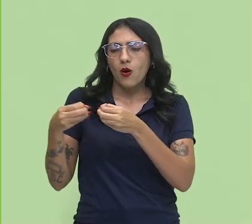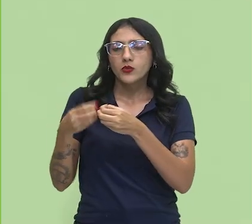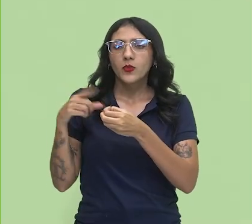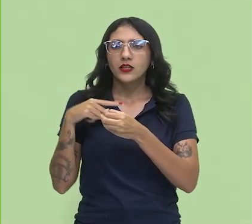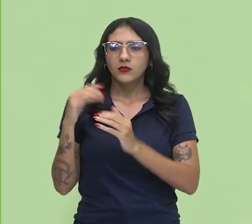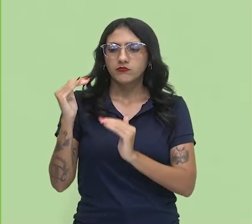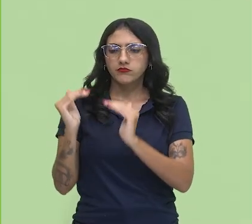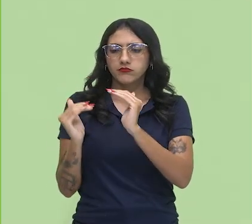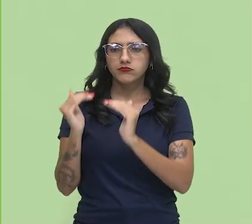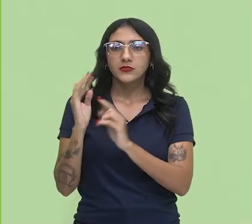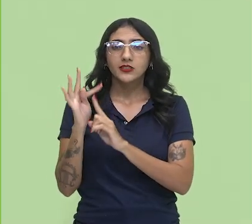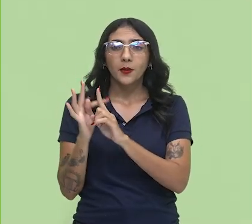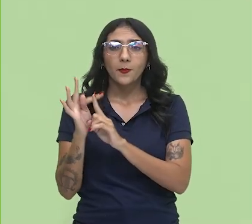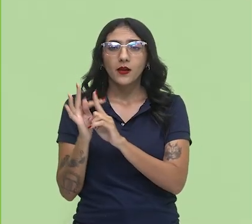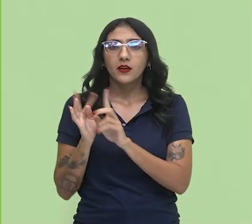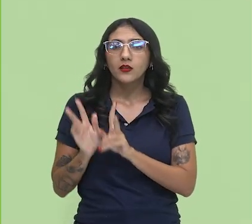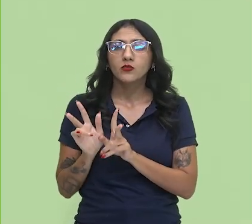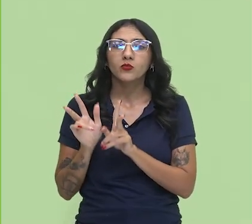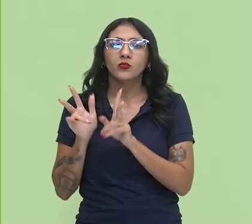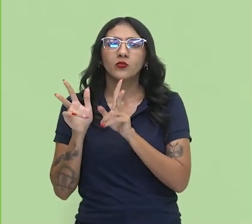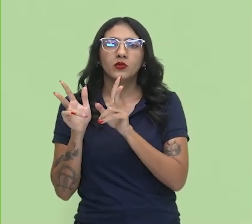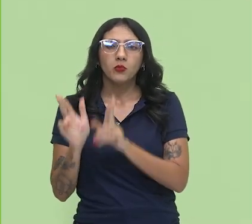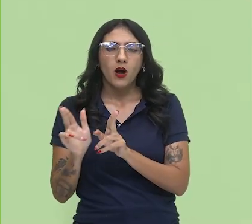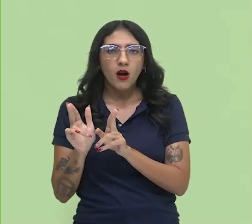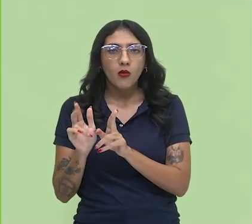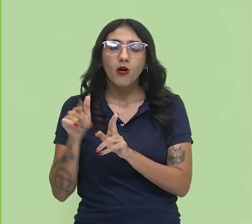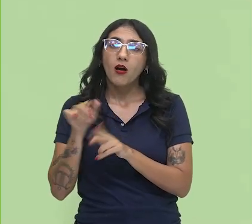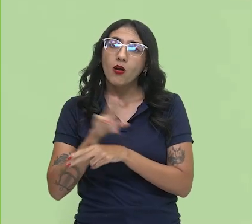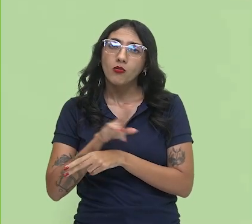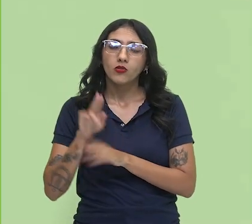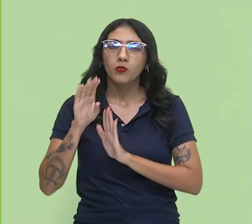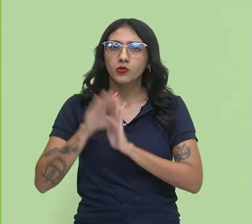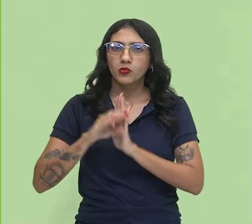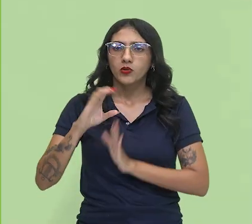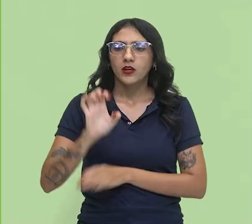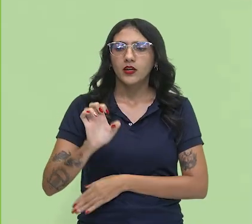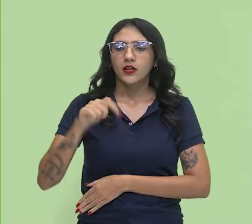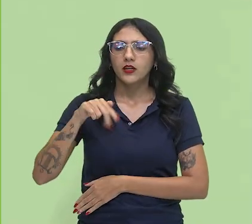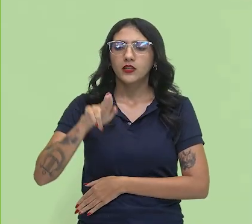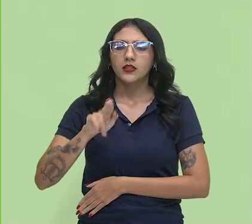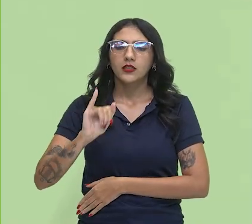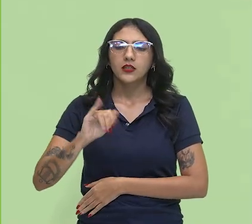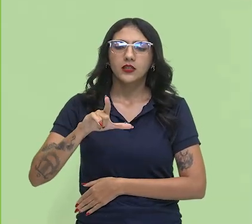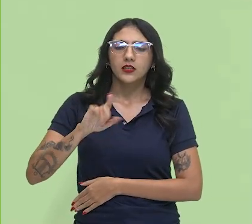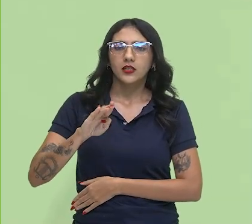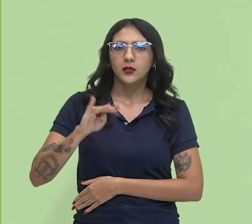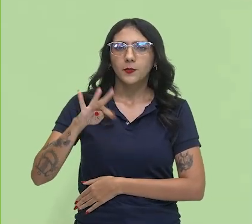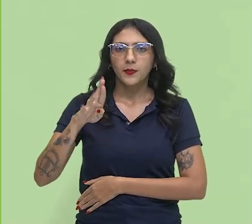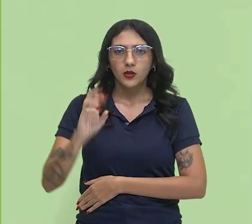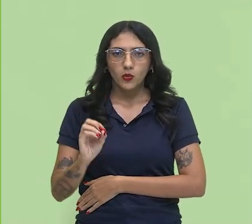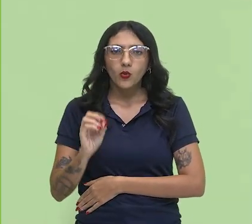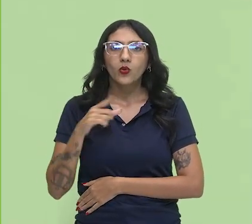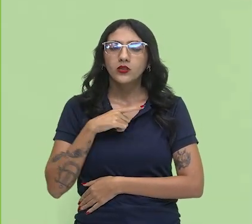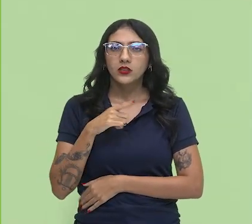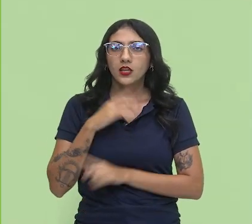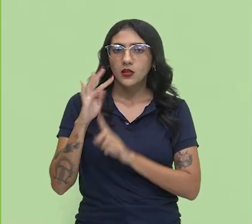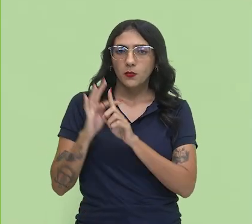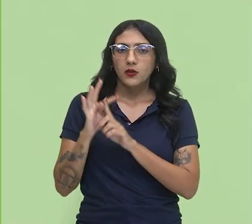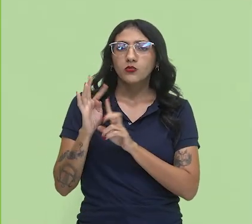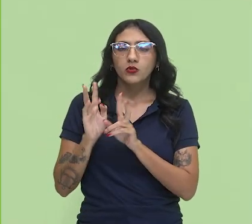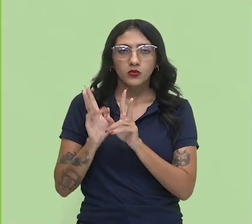com a mesma temperatura e atingem o que eu chamo de equilíbrio térmico, né? Que eles ficam com a mesma